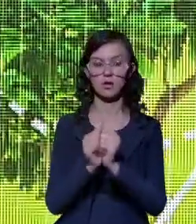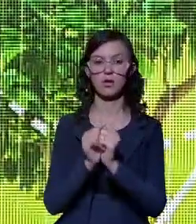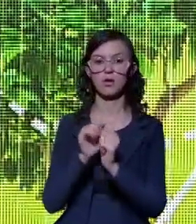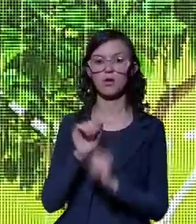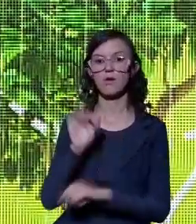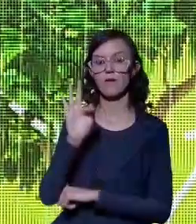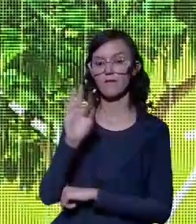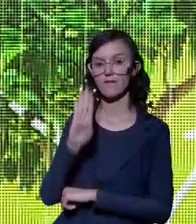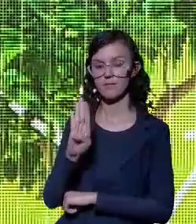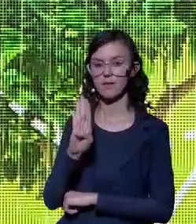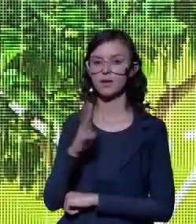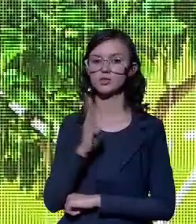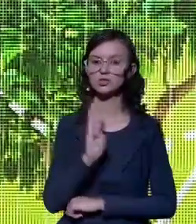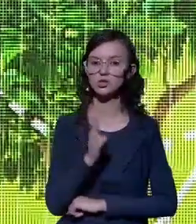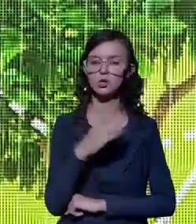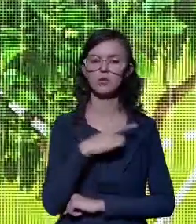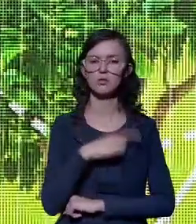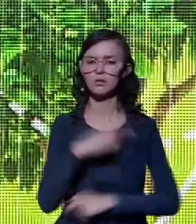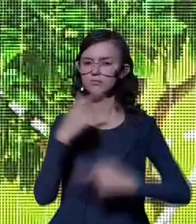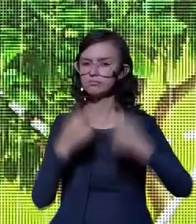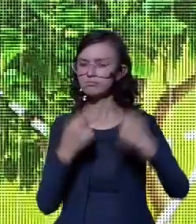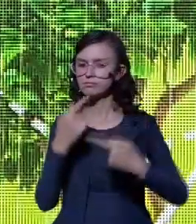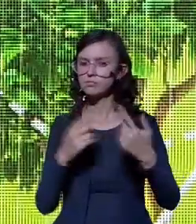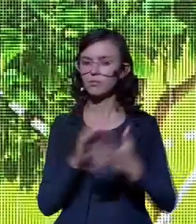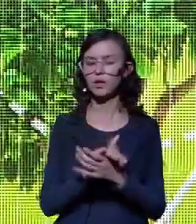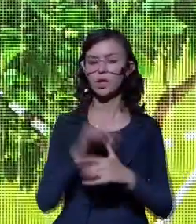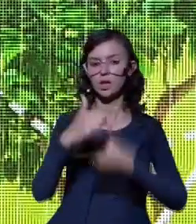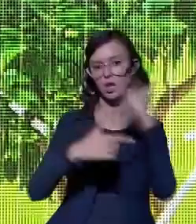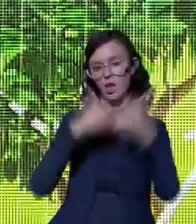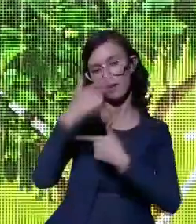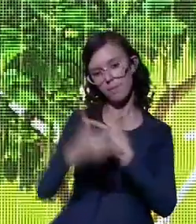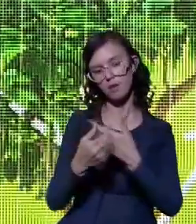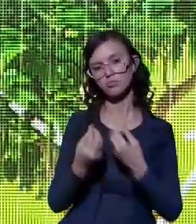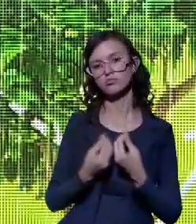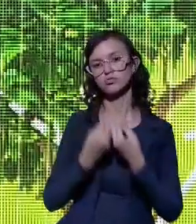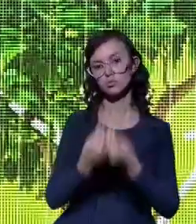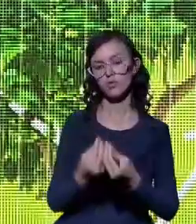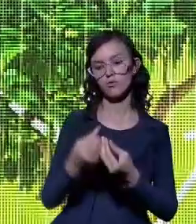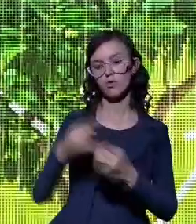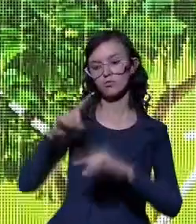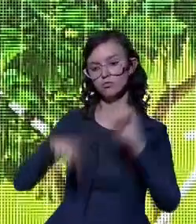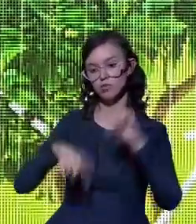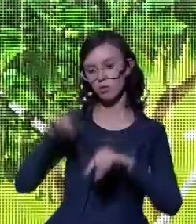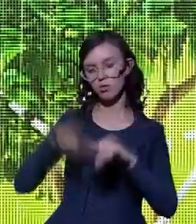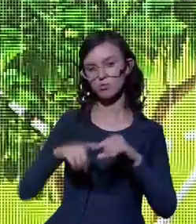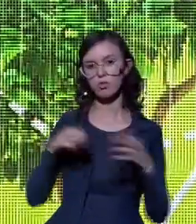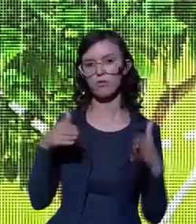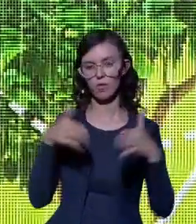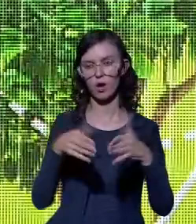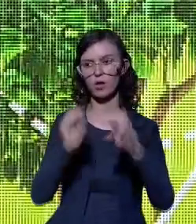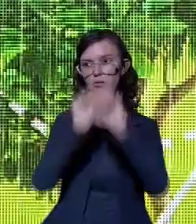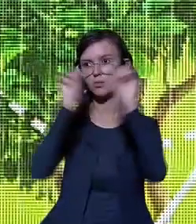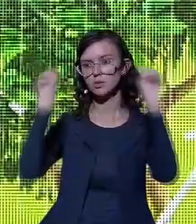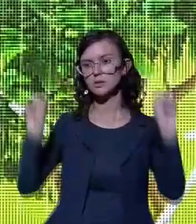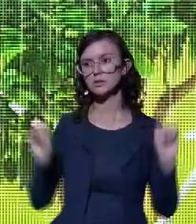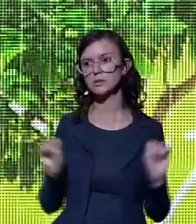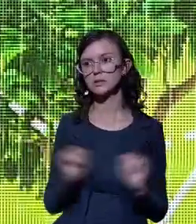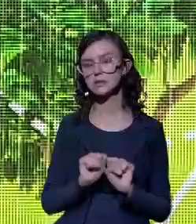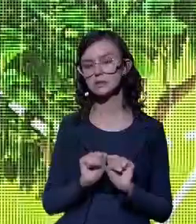vem há algum tempo já descortinando esse trabalho de oferta de recursos direcionados ao sistema